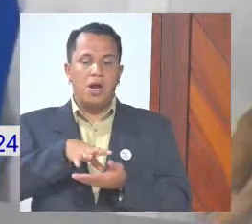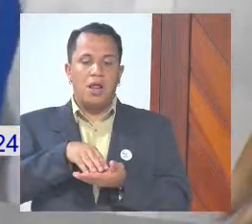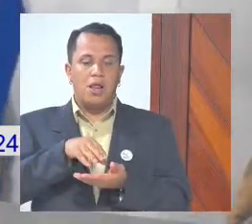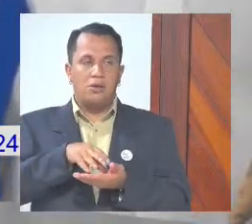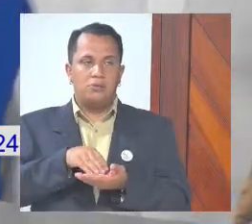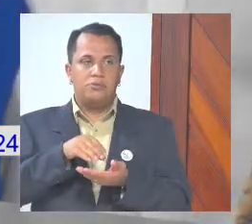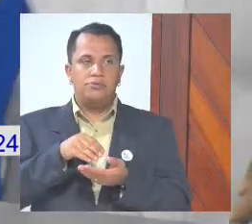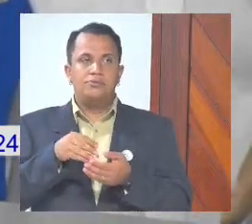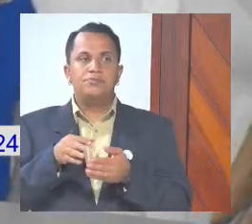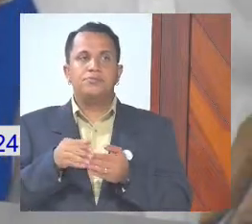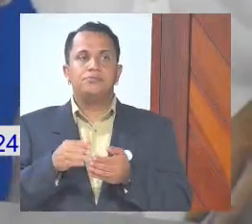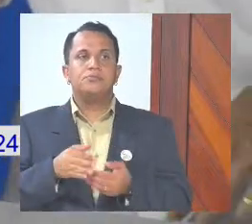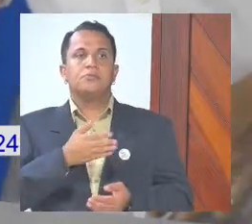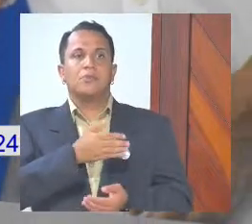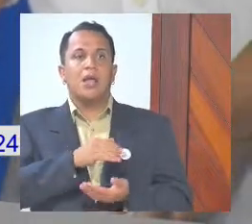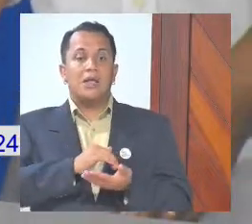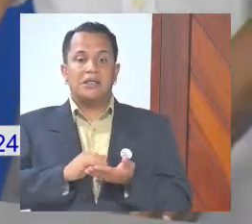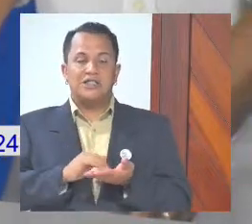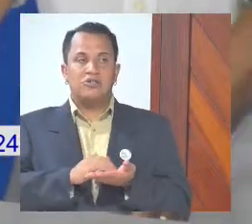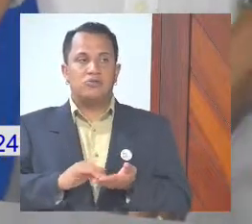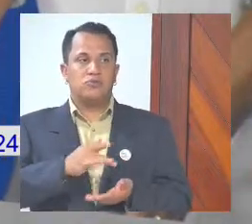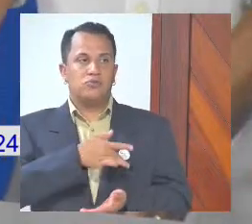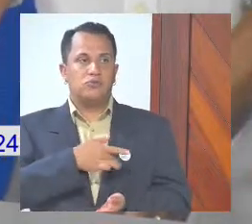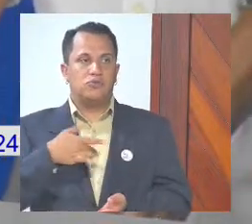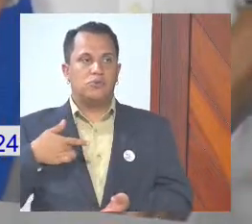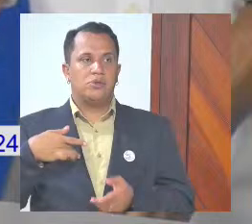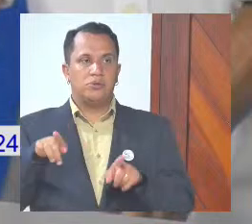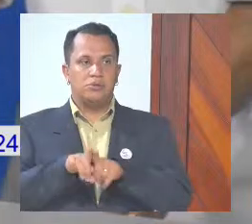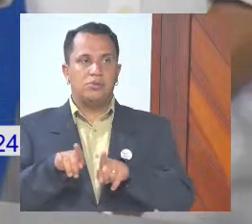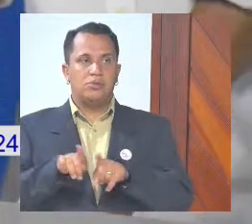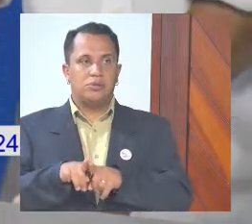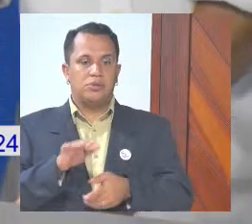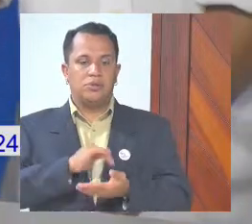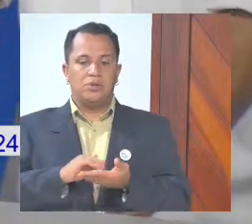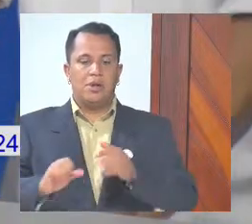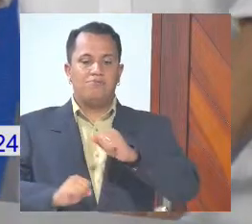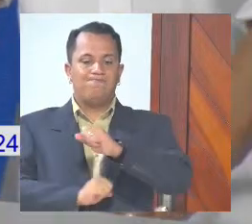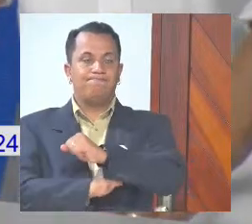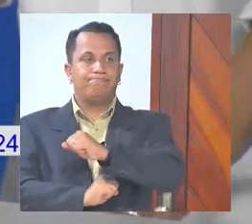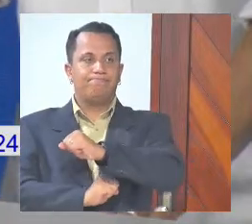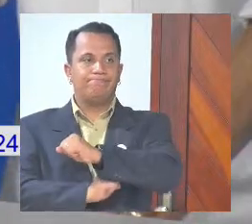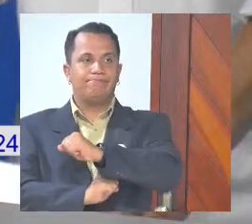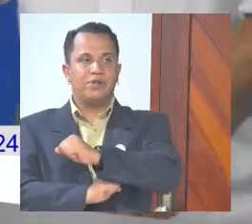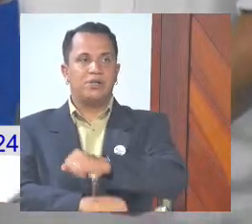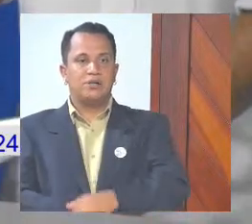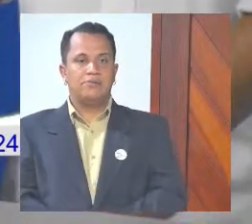Saúde, Caio Ortegal, e à secretária de Governo, doutora Thaisa.